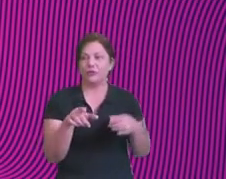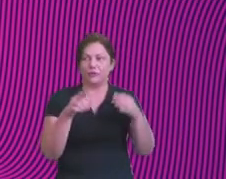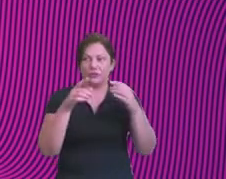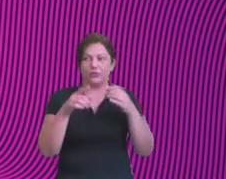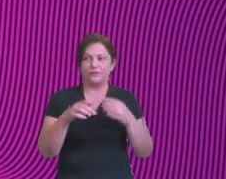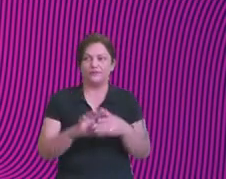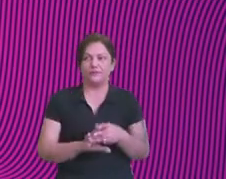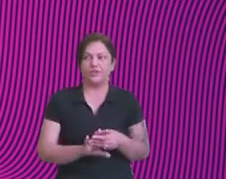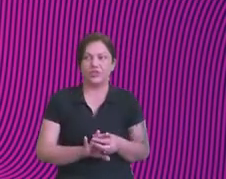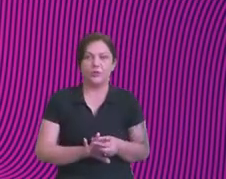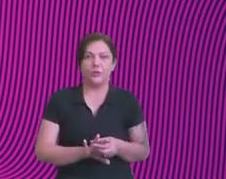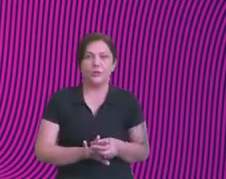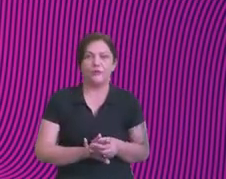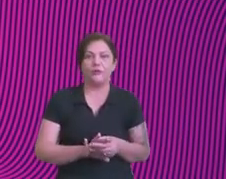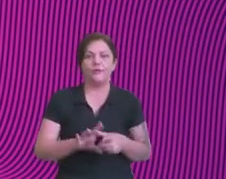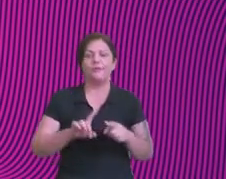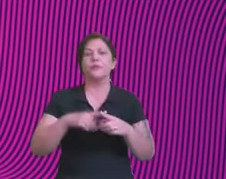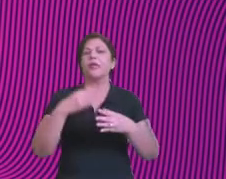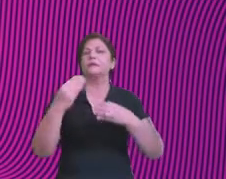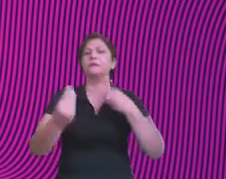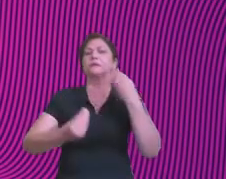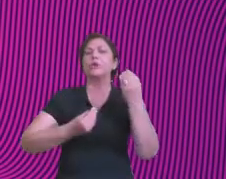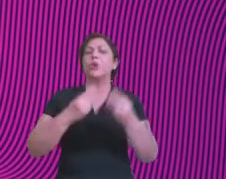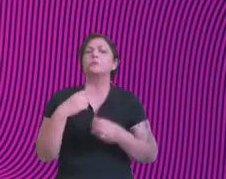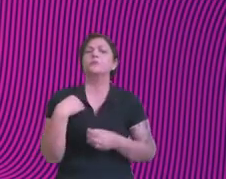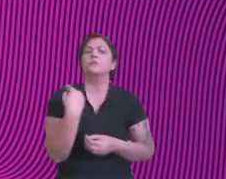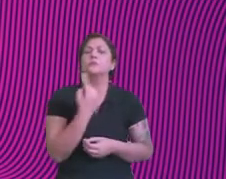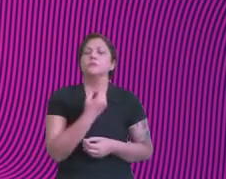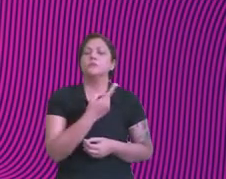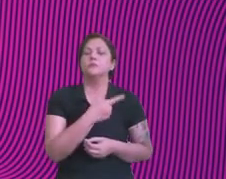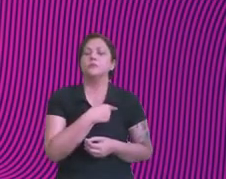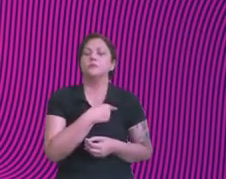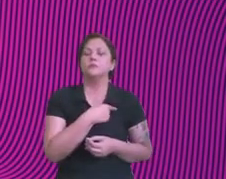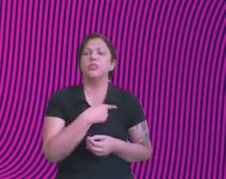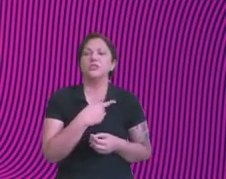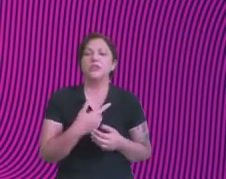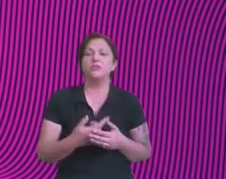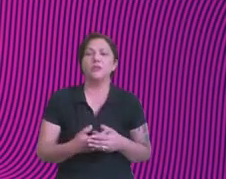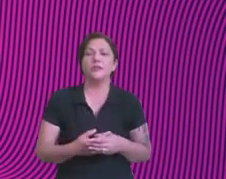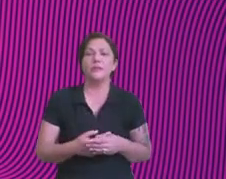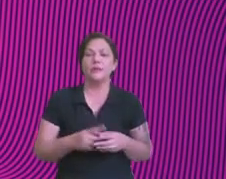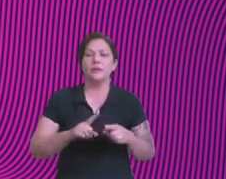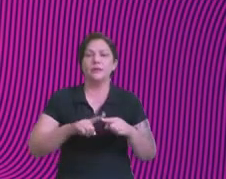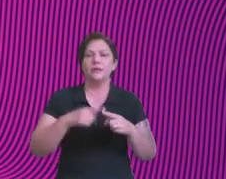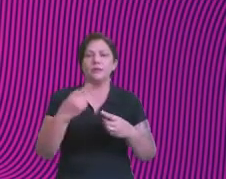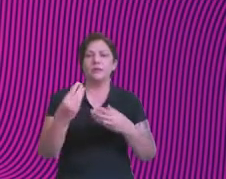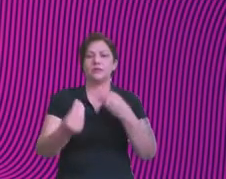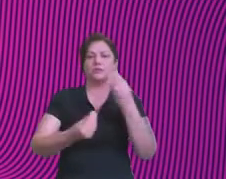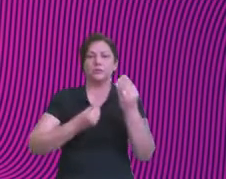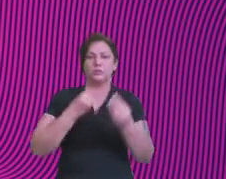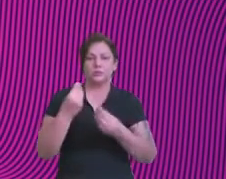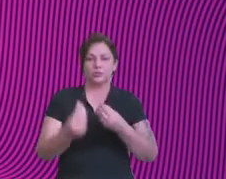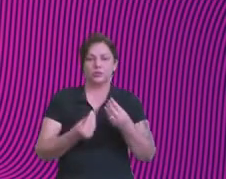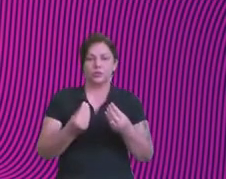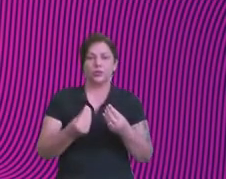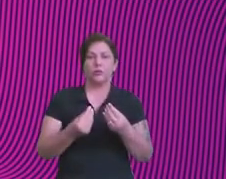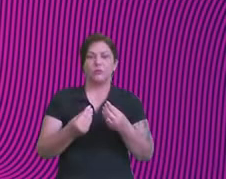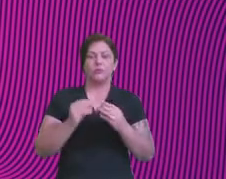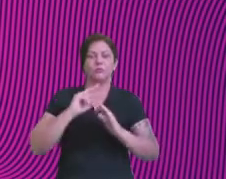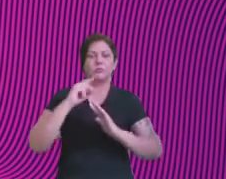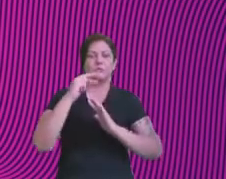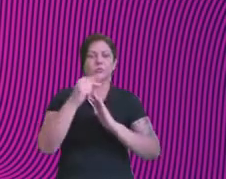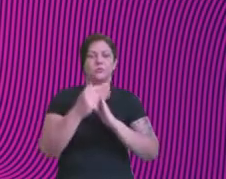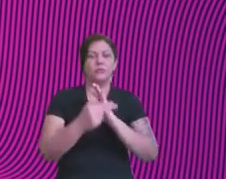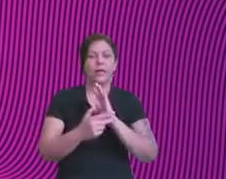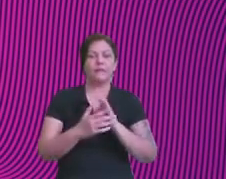restrição à difusão. Então, assim, é um achado novo numa paciente de alto risco e uma paciente até que já foi submetida à cirurgia, então a gente não